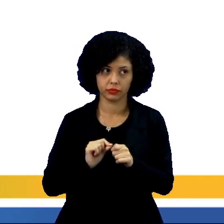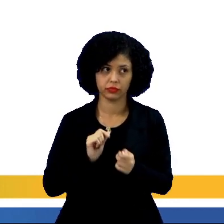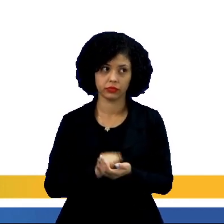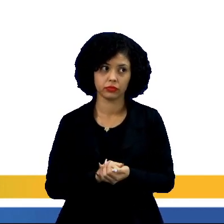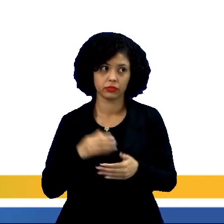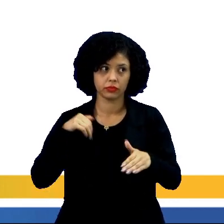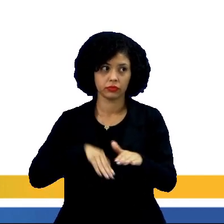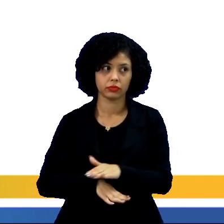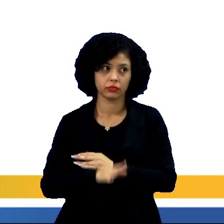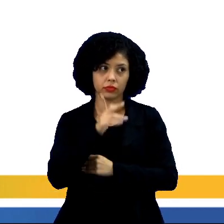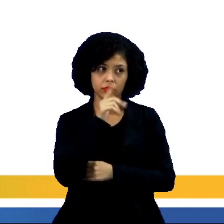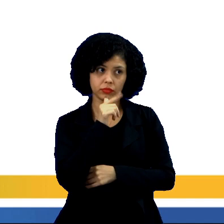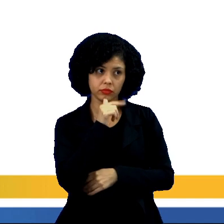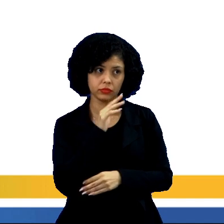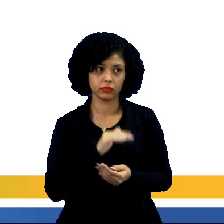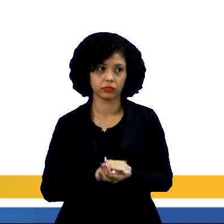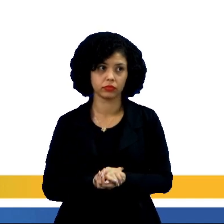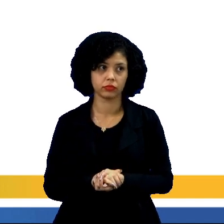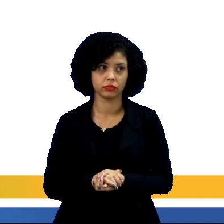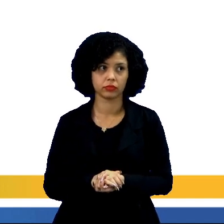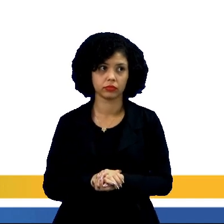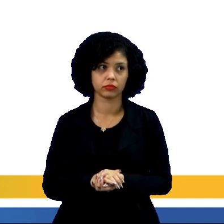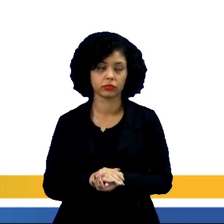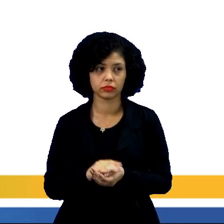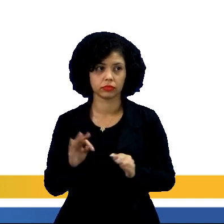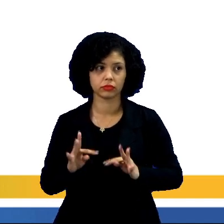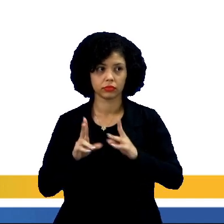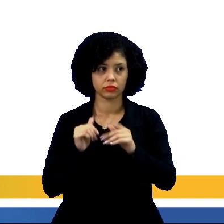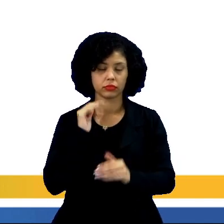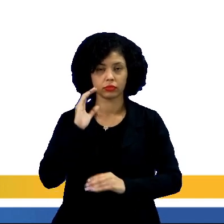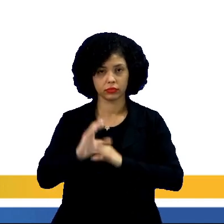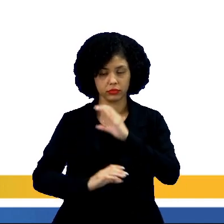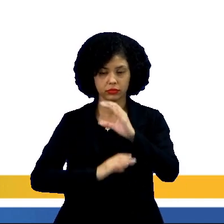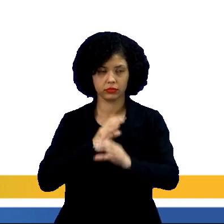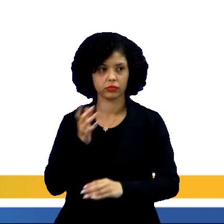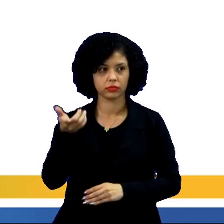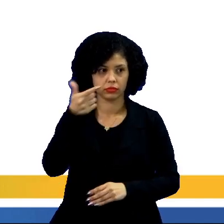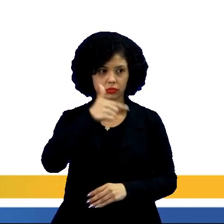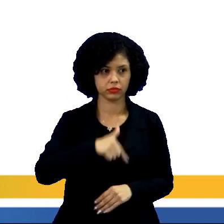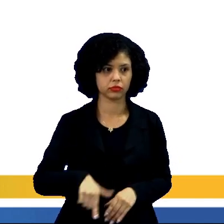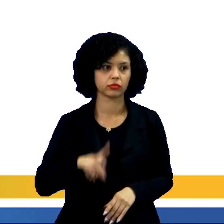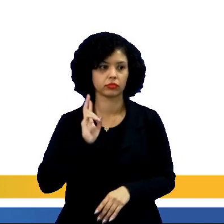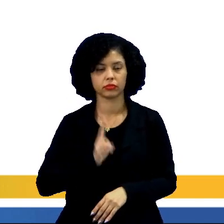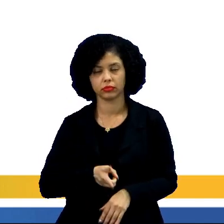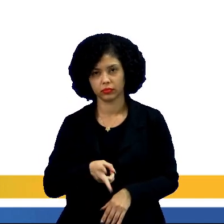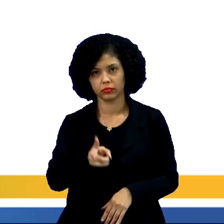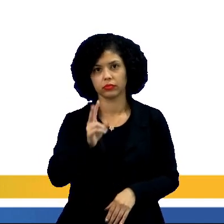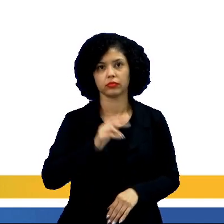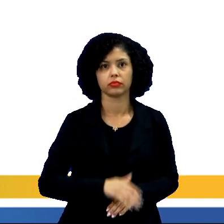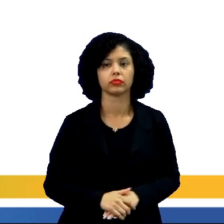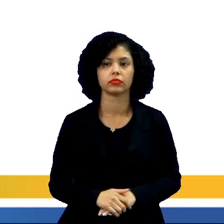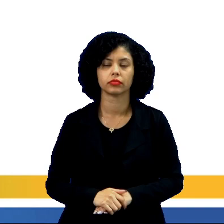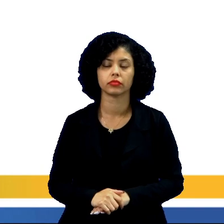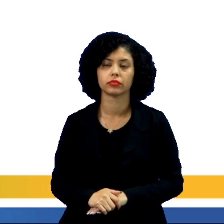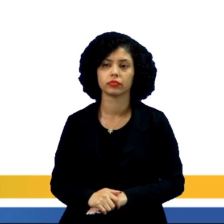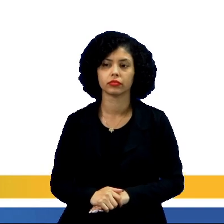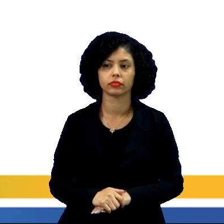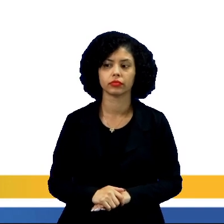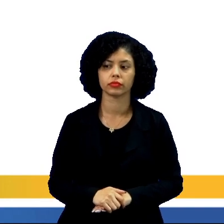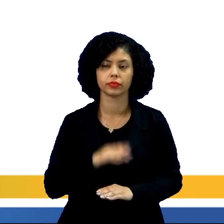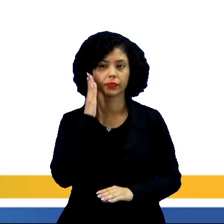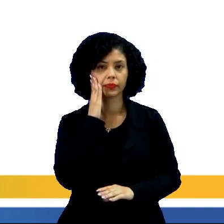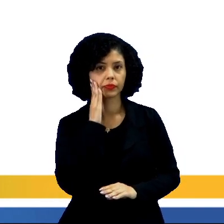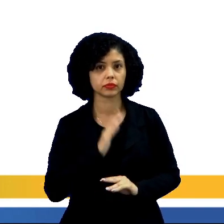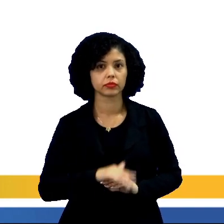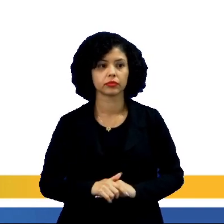são os reservatórios de água subterrânea. E todo esse ciclo ele vai retornar e vai continuar acontecendo.